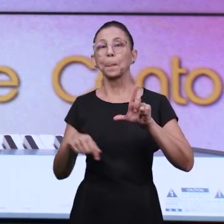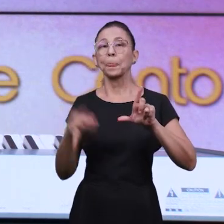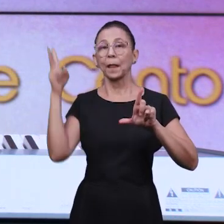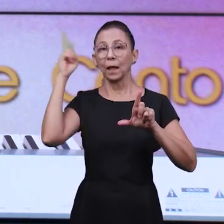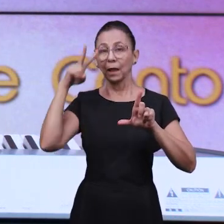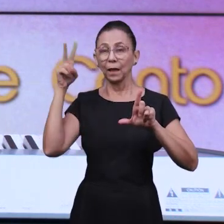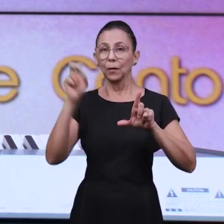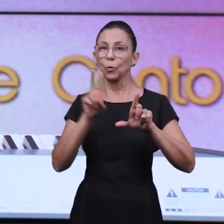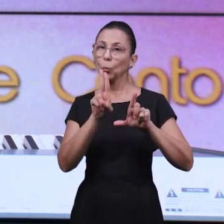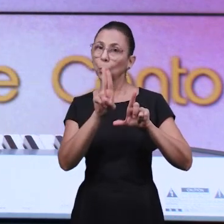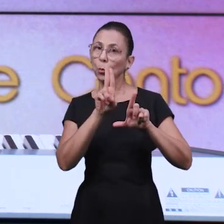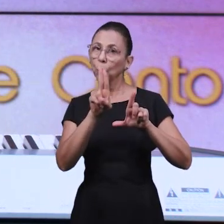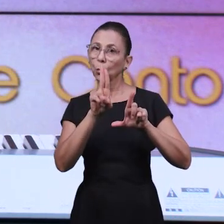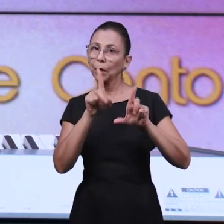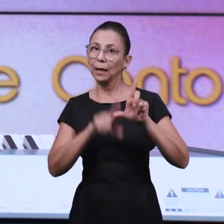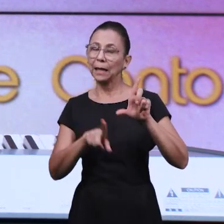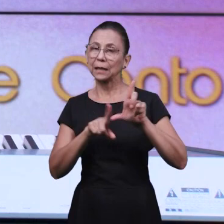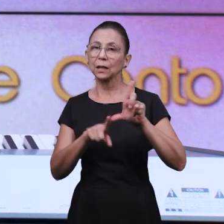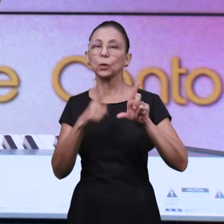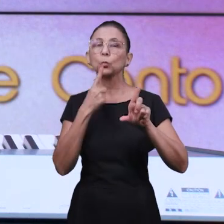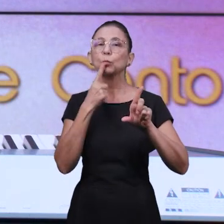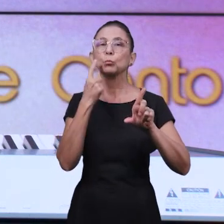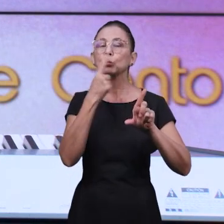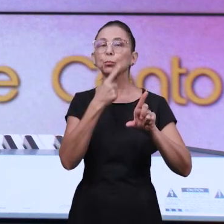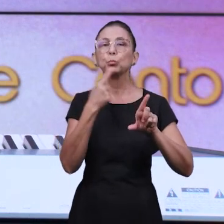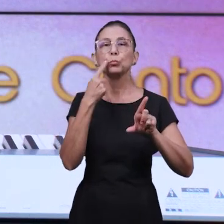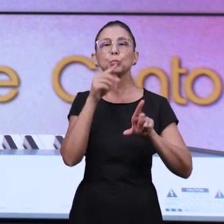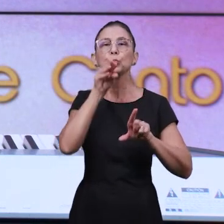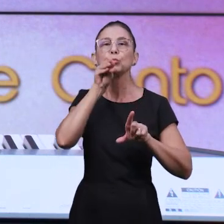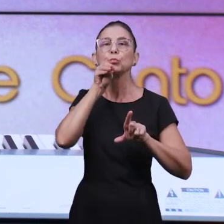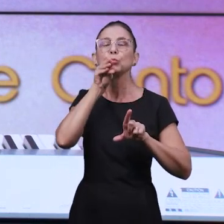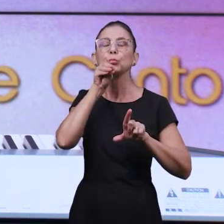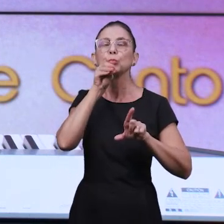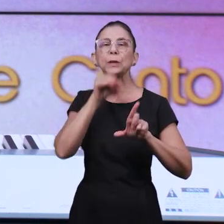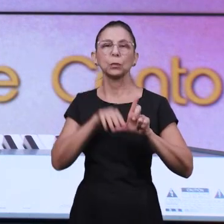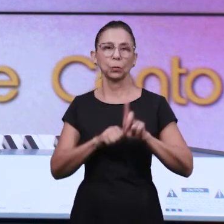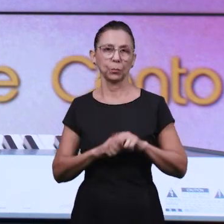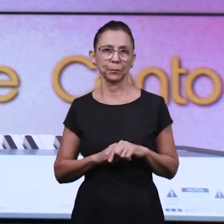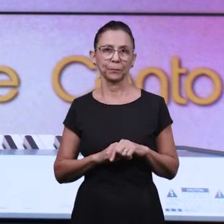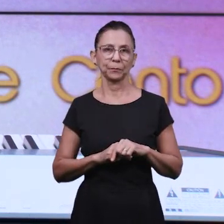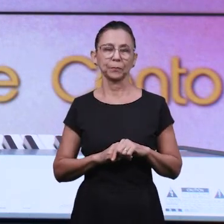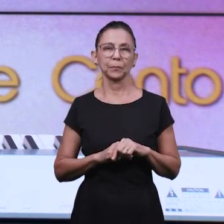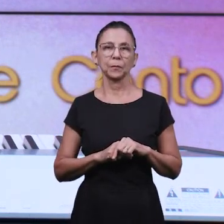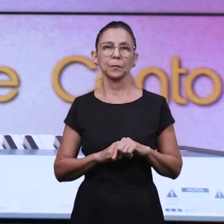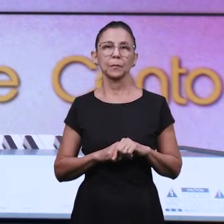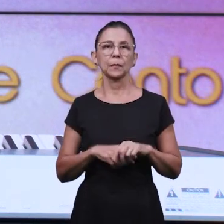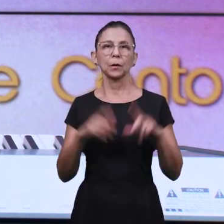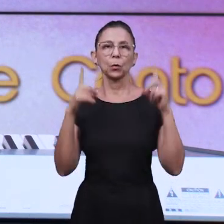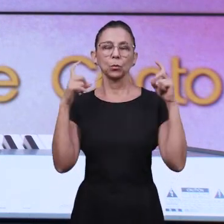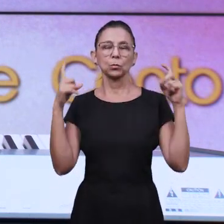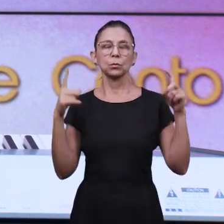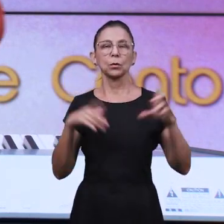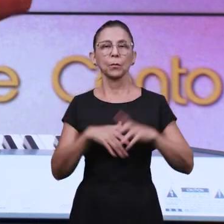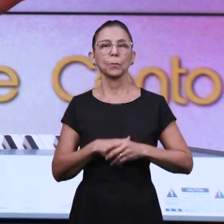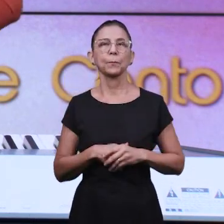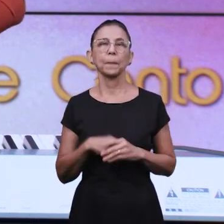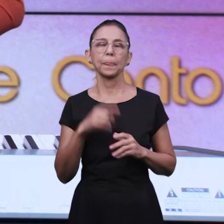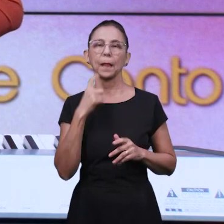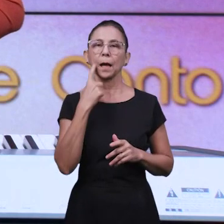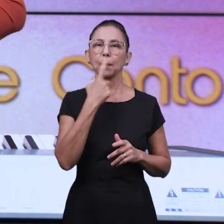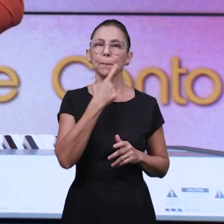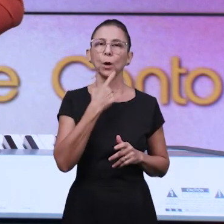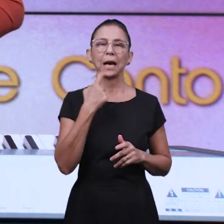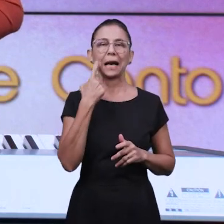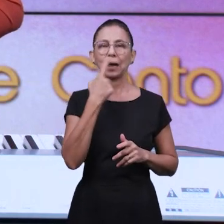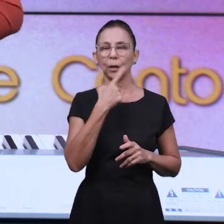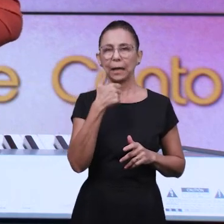Lembrem que vogal U precisa de bico, ou seja, a gente precisa projetar o som com o posicionamento